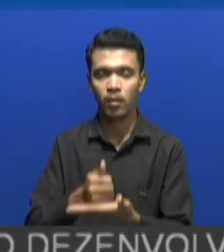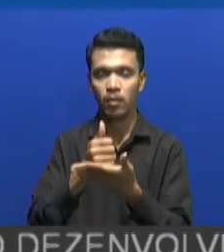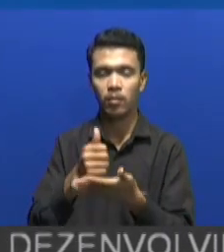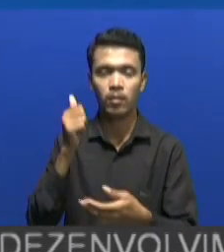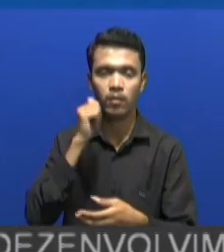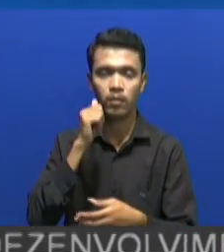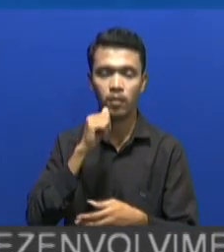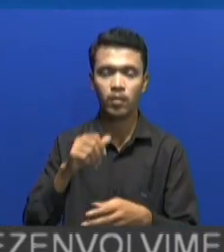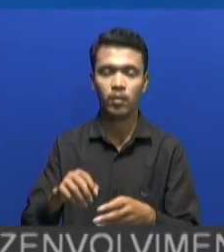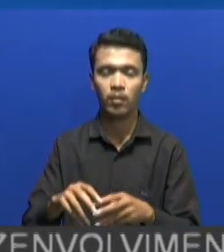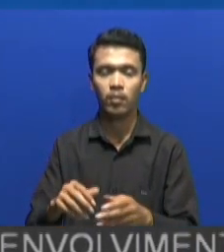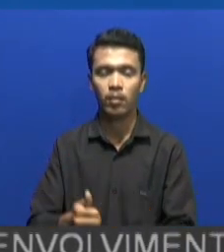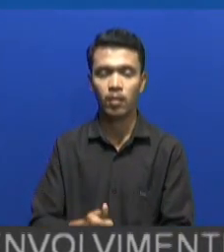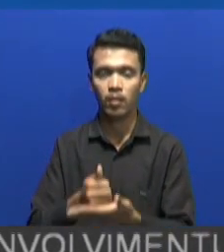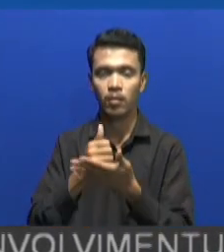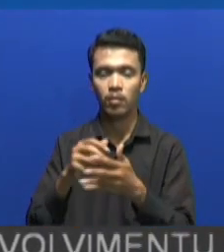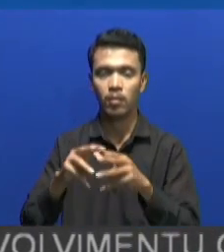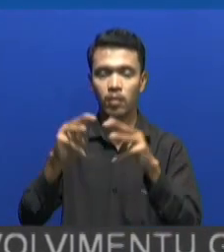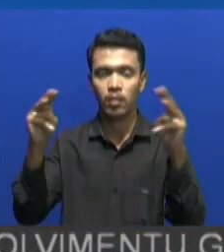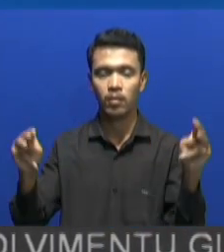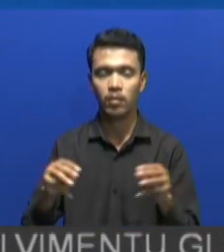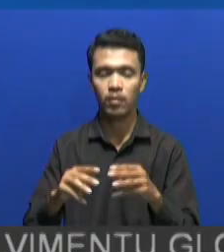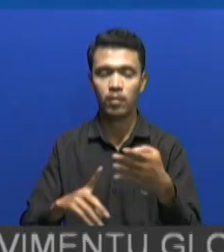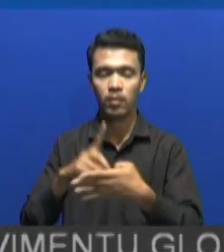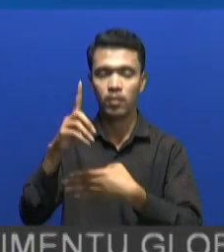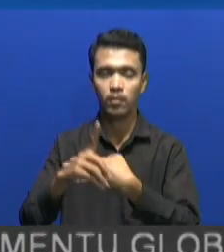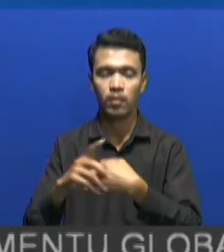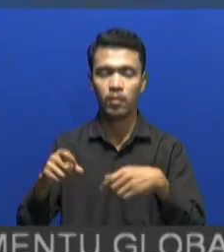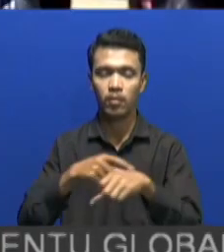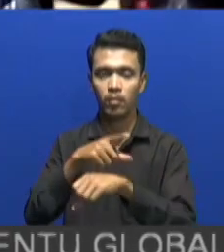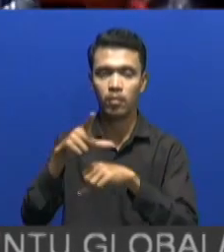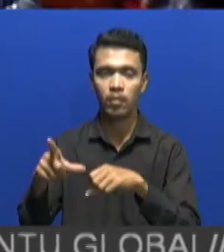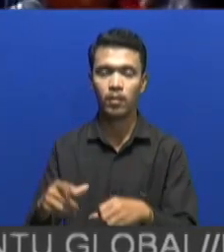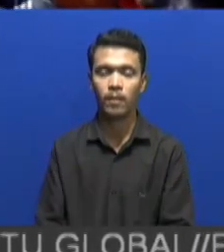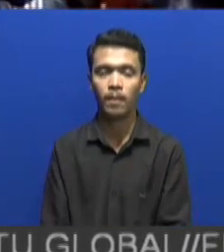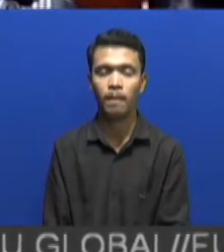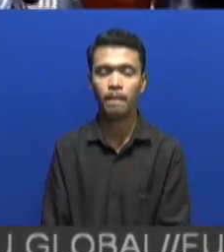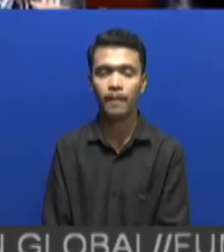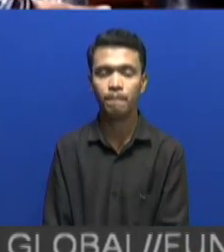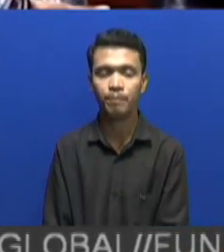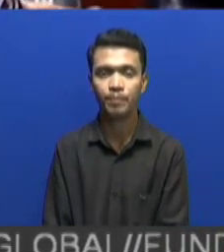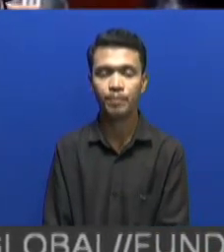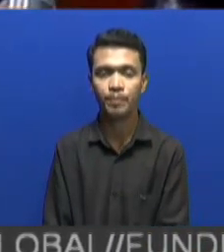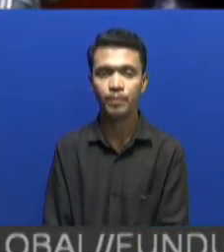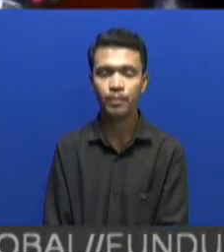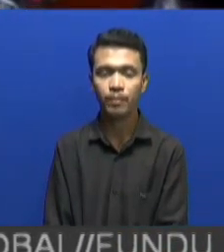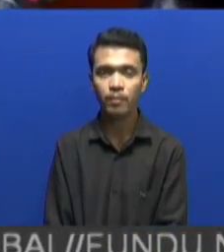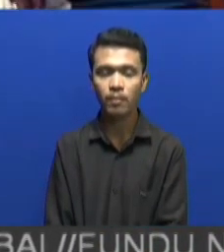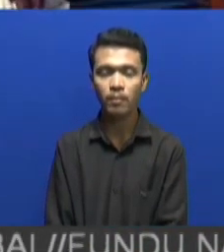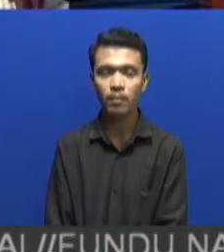Feto Rural contribui para a sustentabilidade e desenvolvimento local. O município Aileu Tomás Saldanha, RTTL.